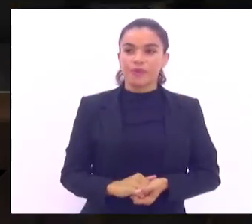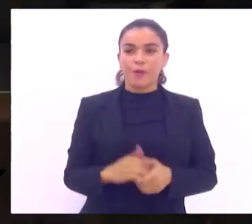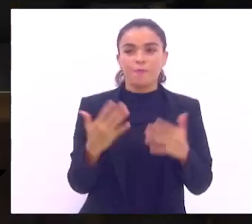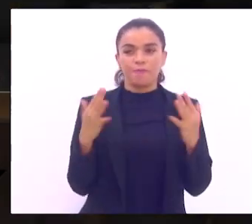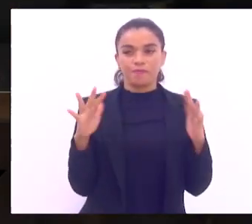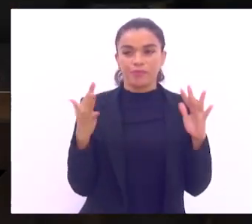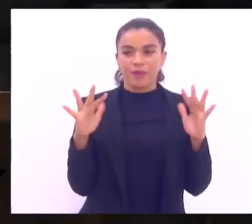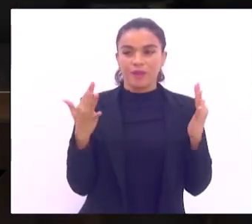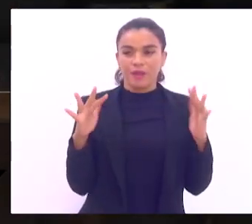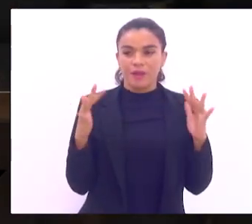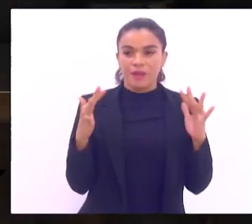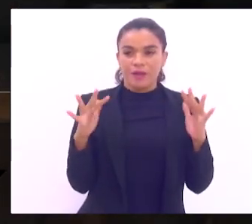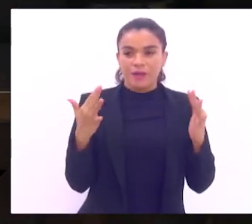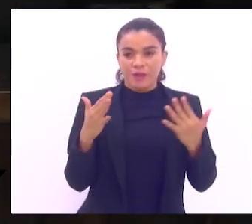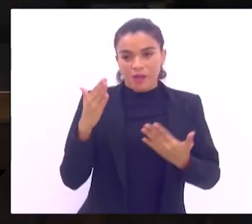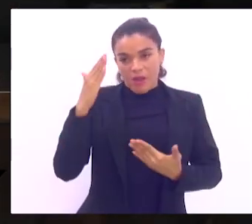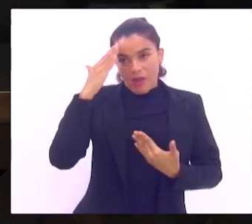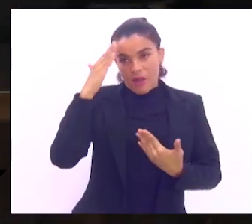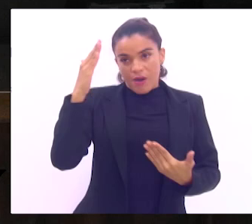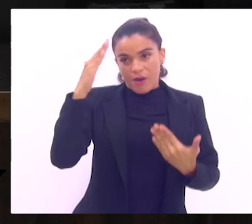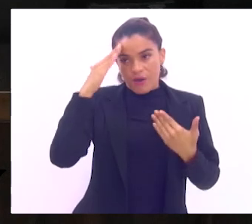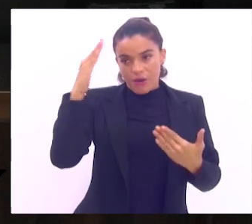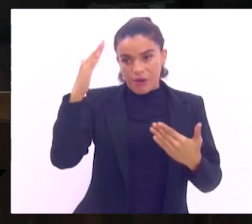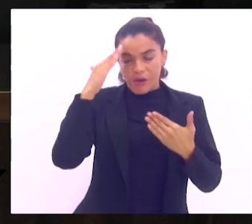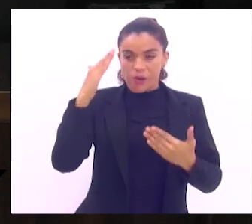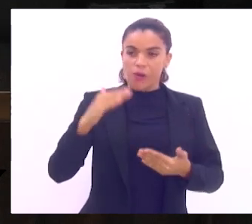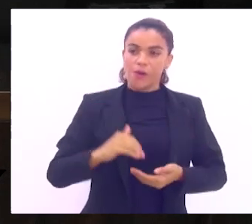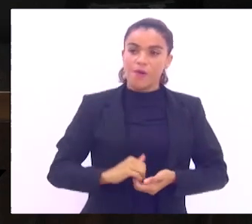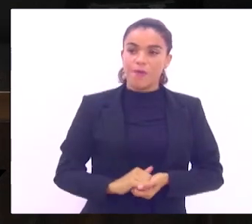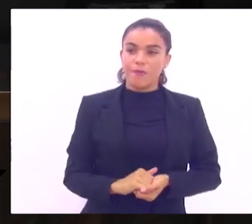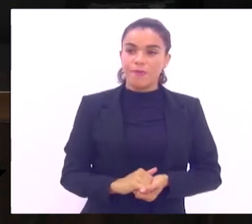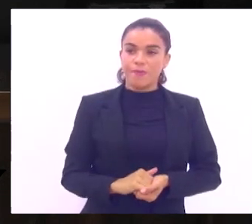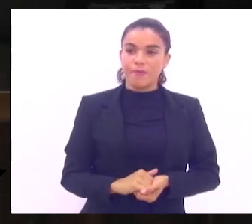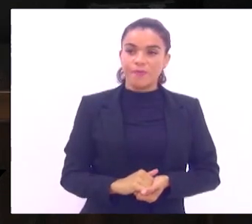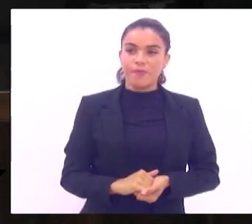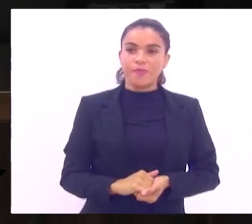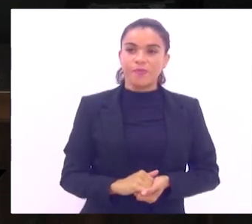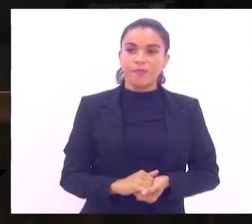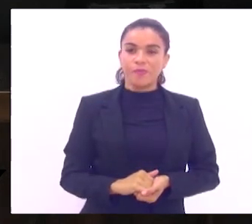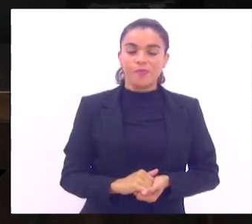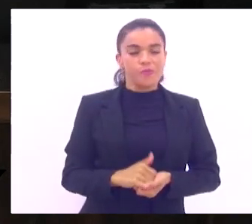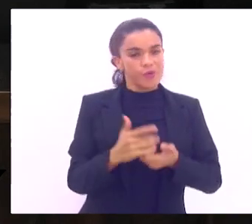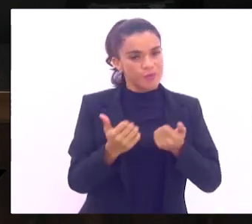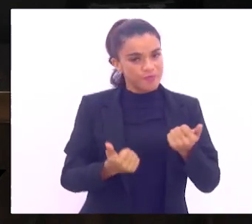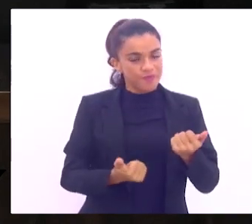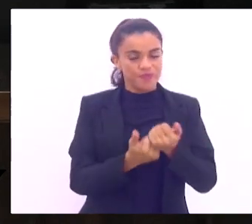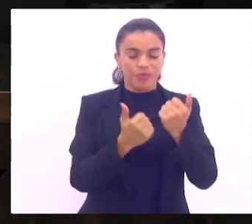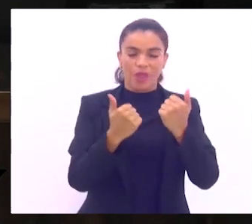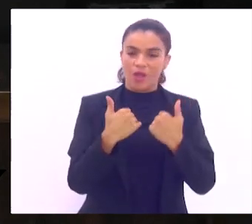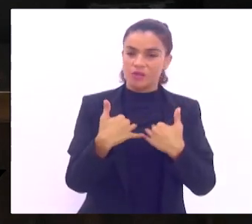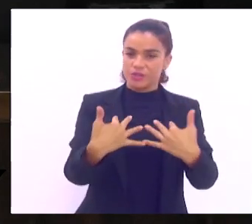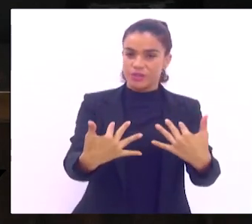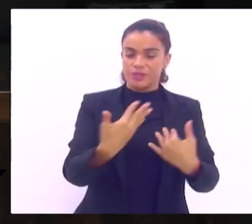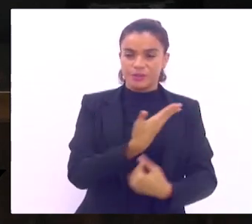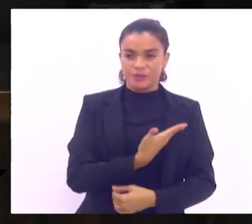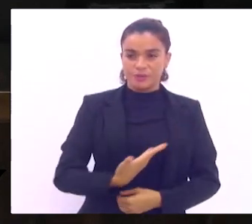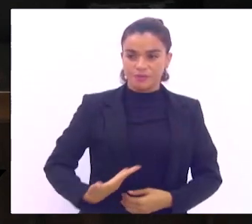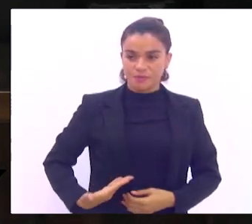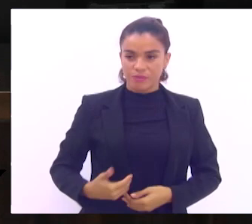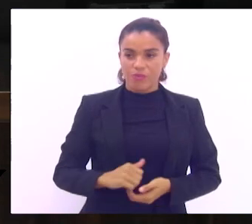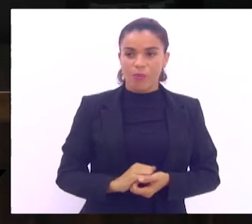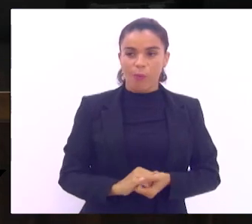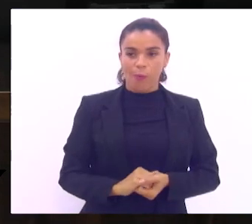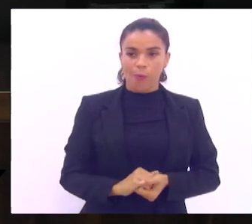Parabéns, Chiquinho, pelas palavras. Obrigado. Agradeço por engrandecer essa audiência pública.